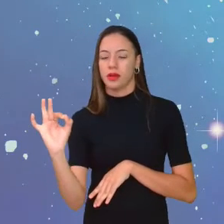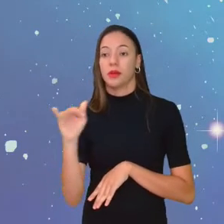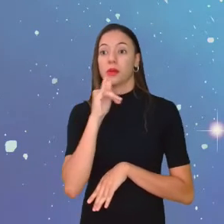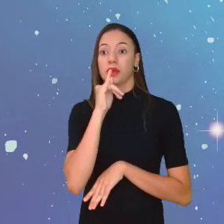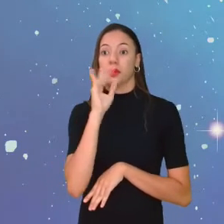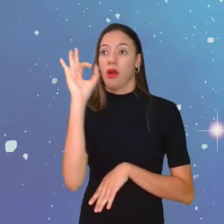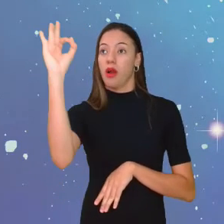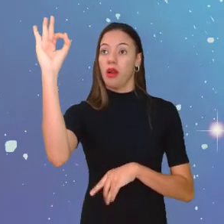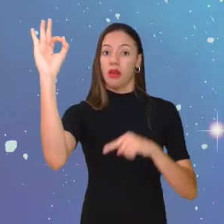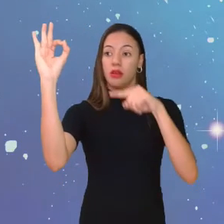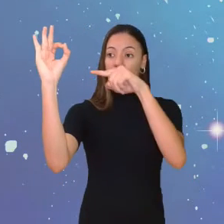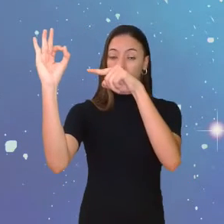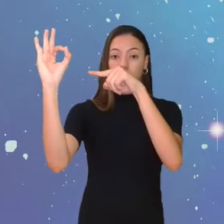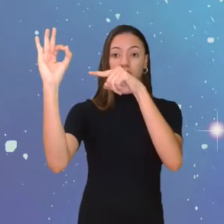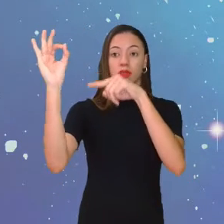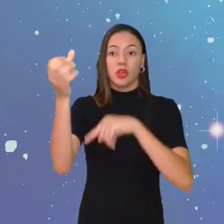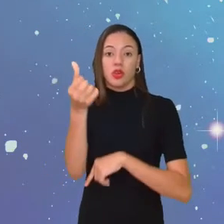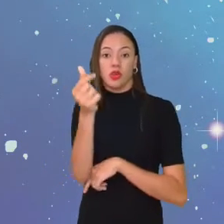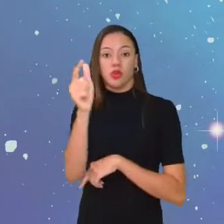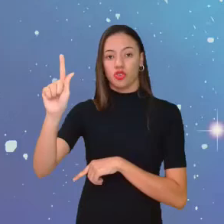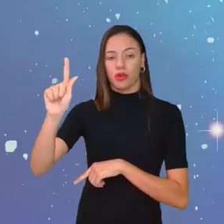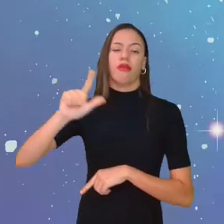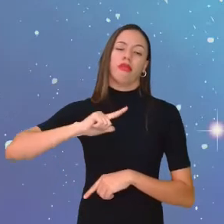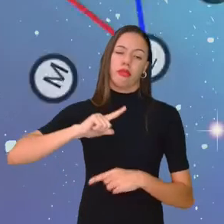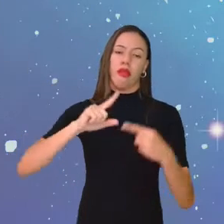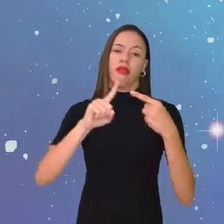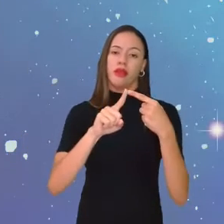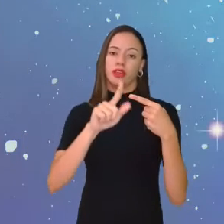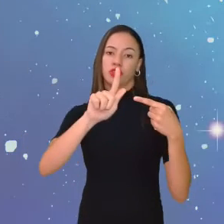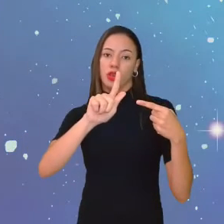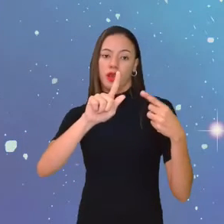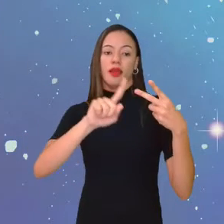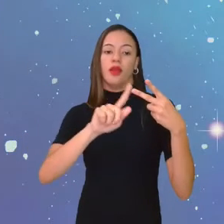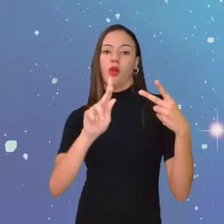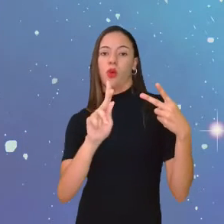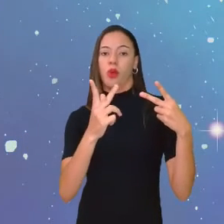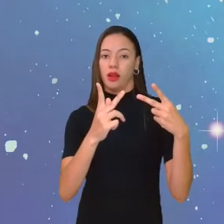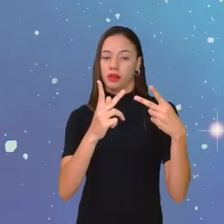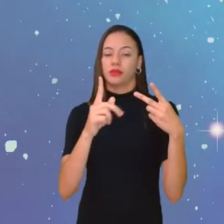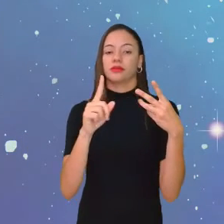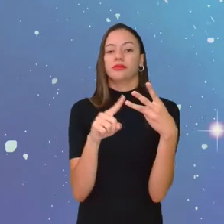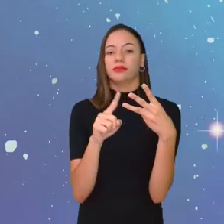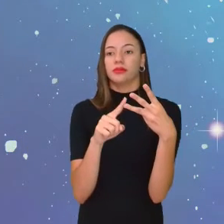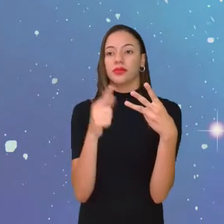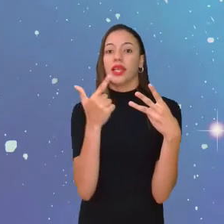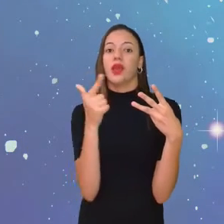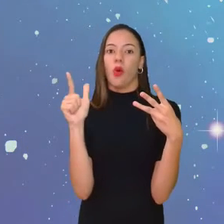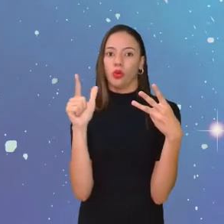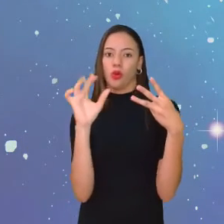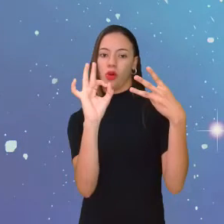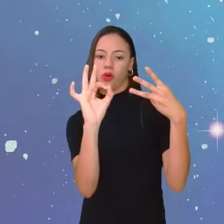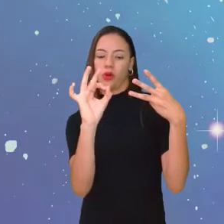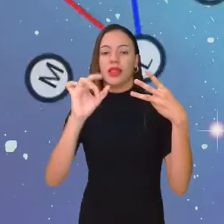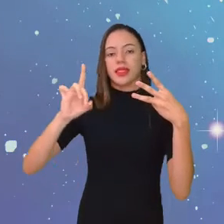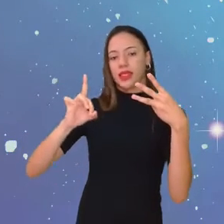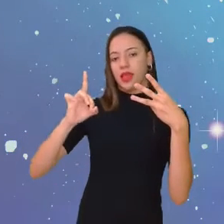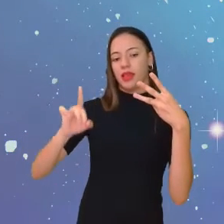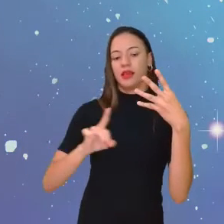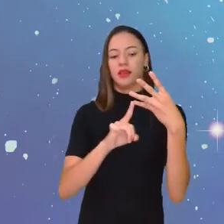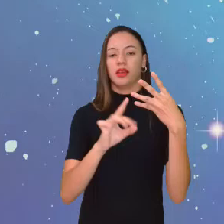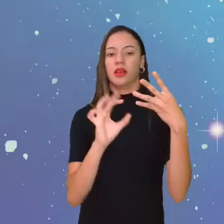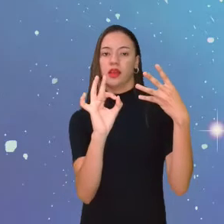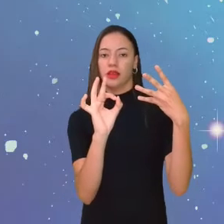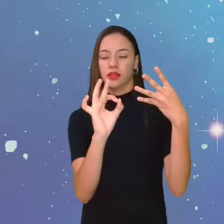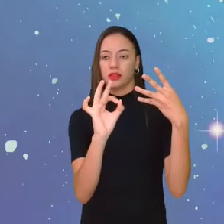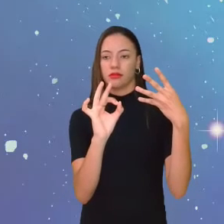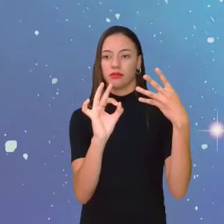ponto ali, ó, entre o ponto G vai ter o H, a gente vai passar para o outro ali, ó, vai ter o outro ponto D, vai ter um outro